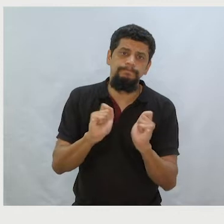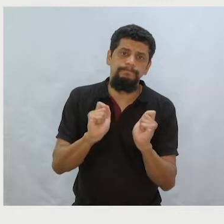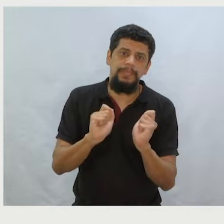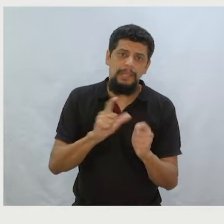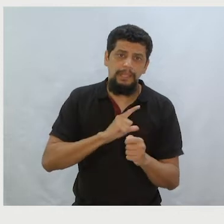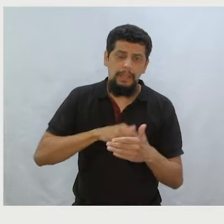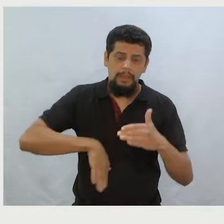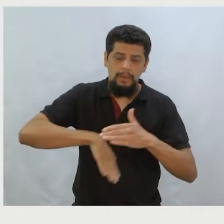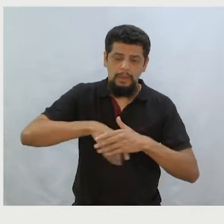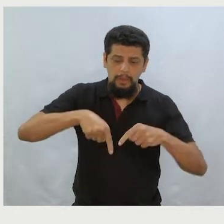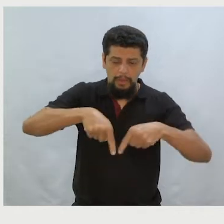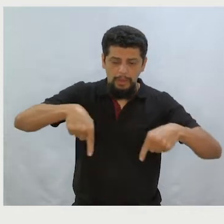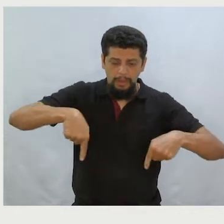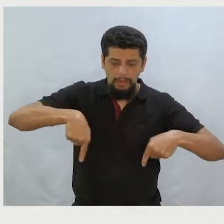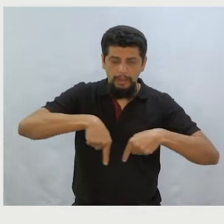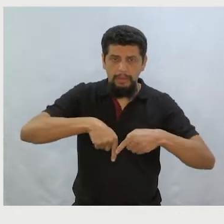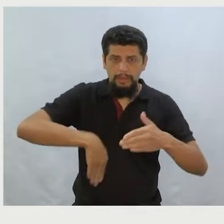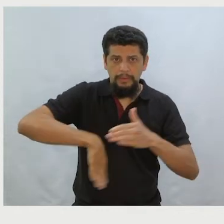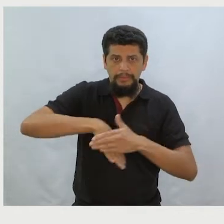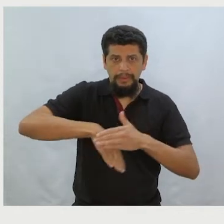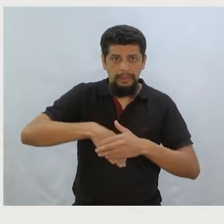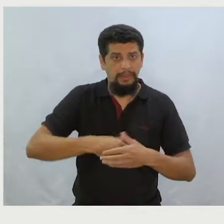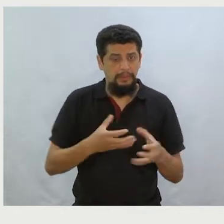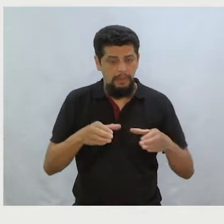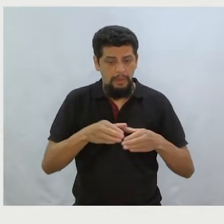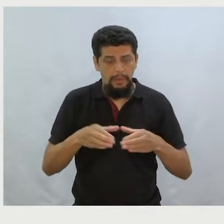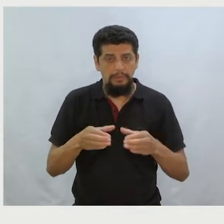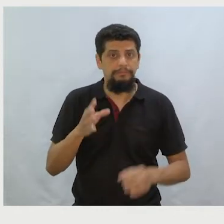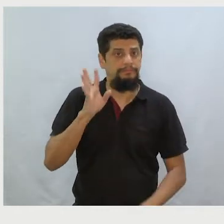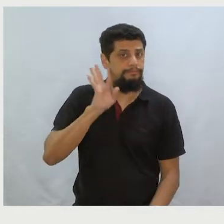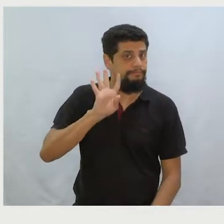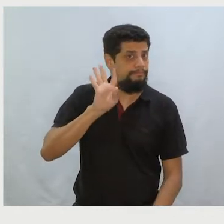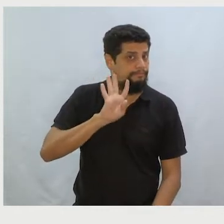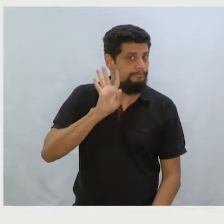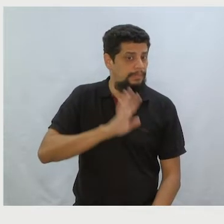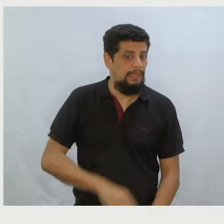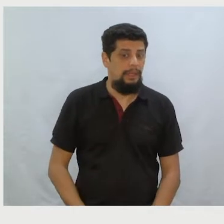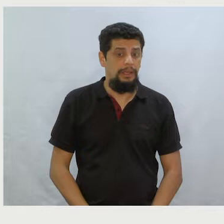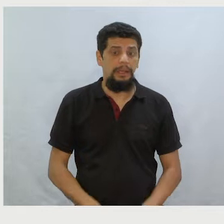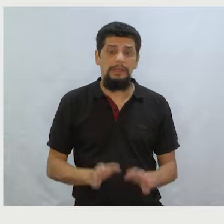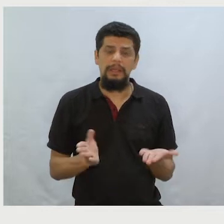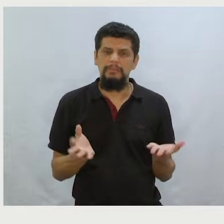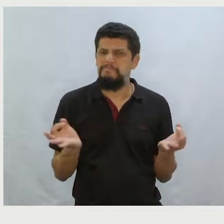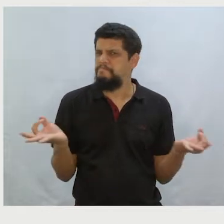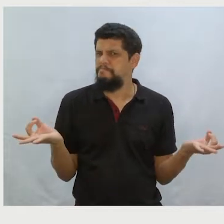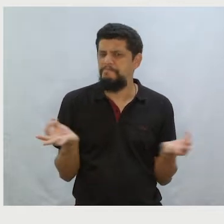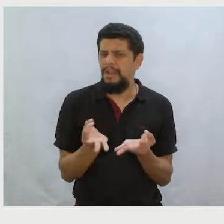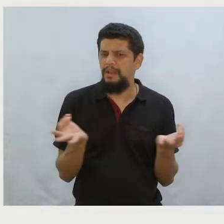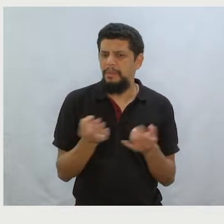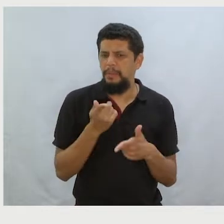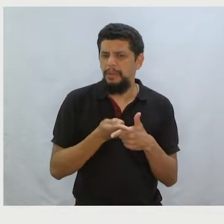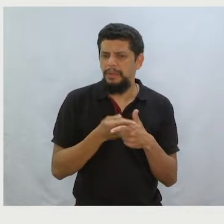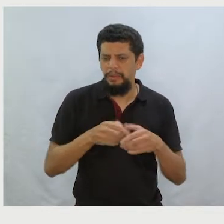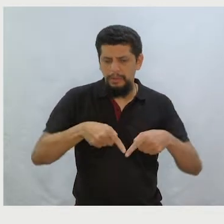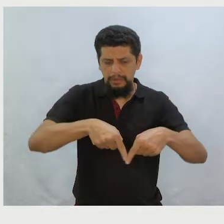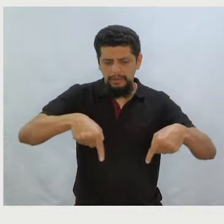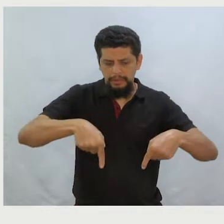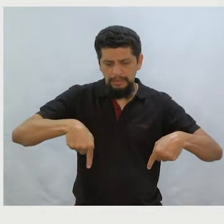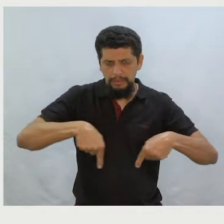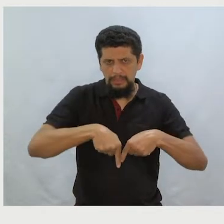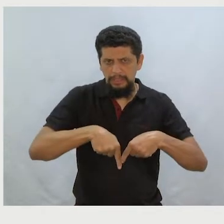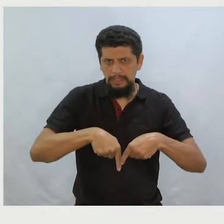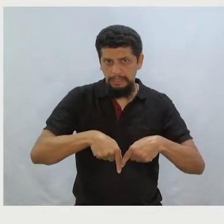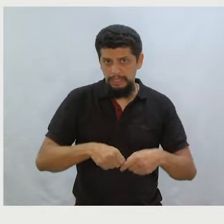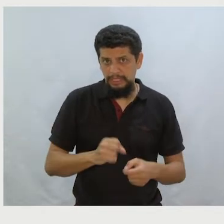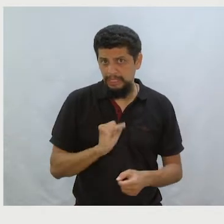campinho de futebol bem legal e uma turma de amigos bem grande isso é perfeito porque um campinho